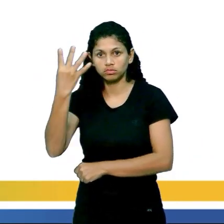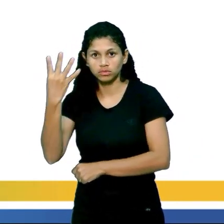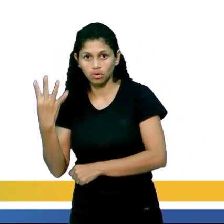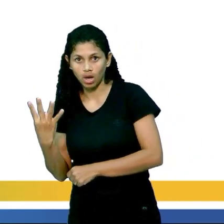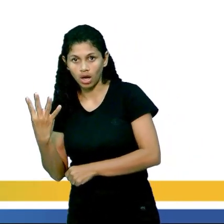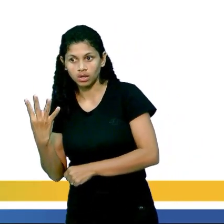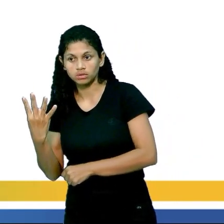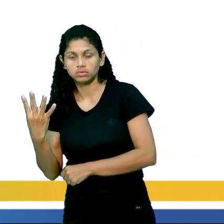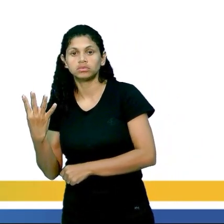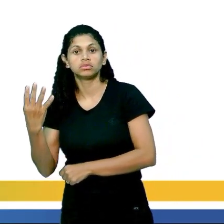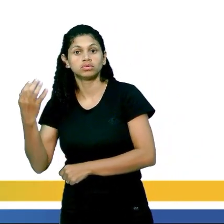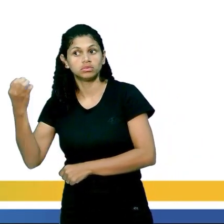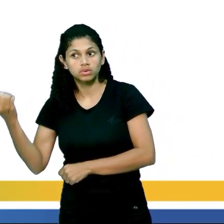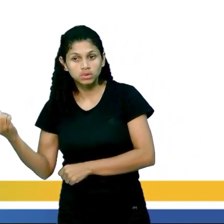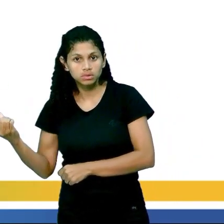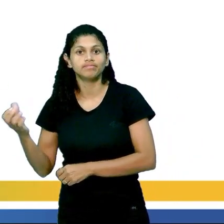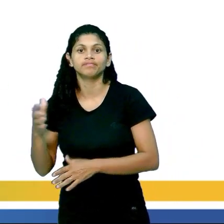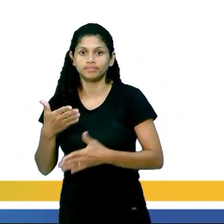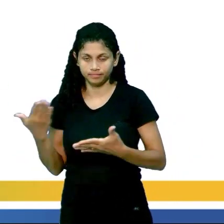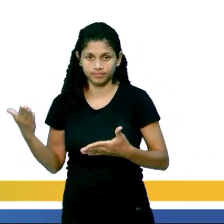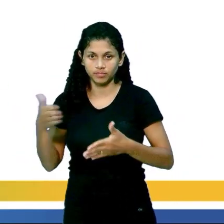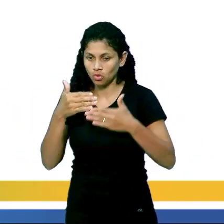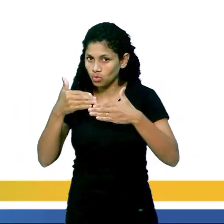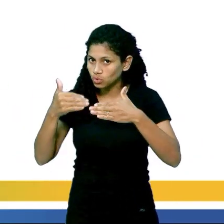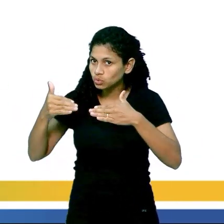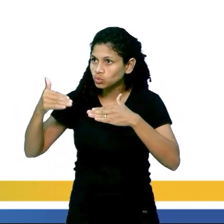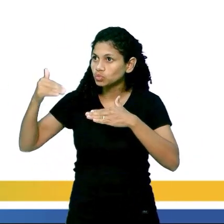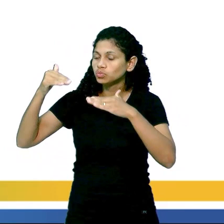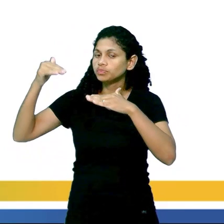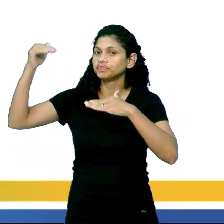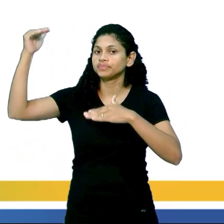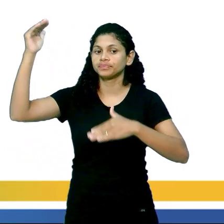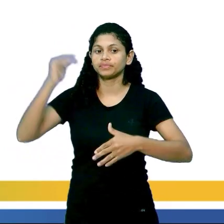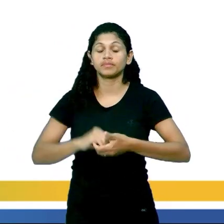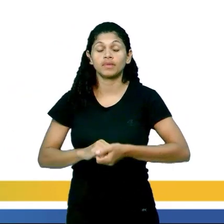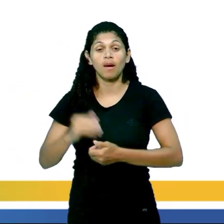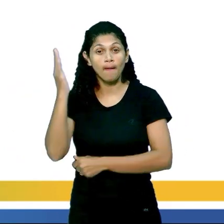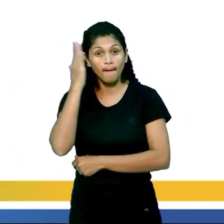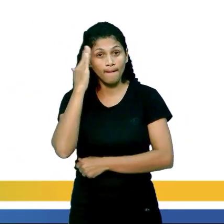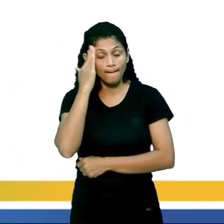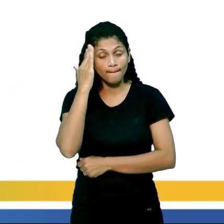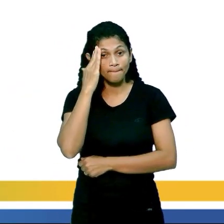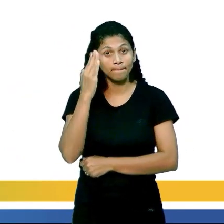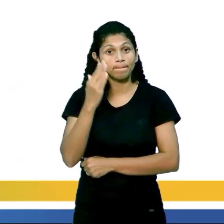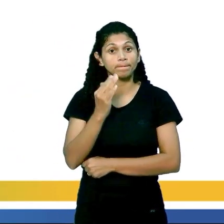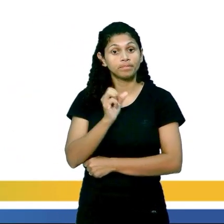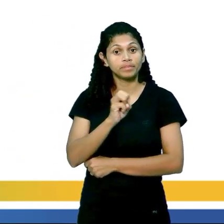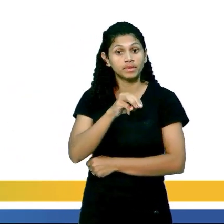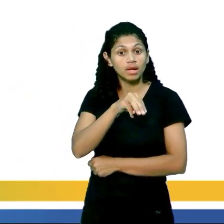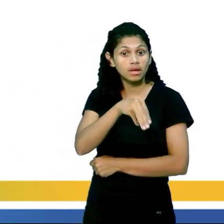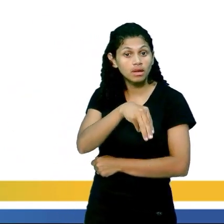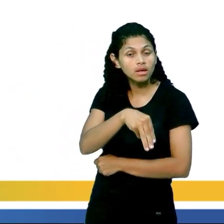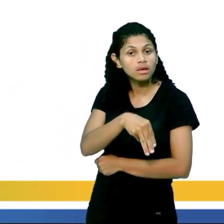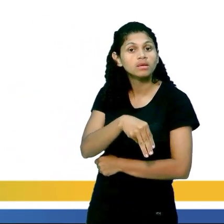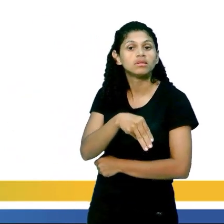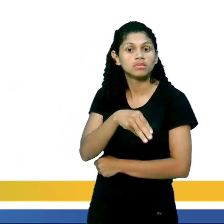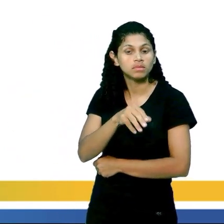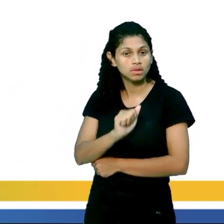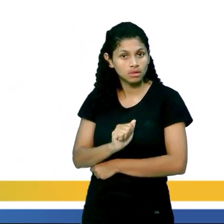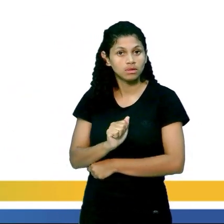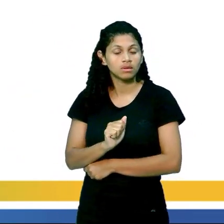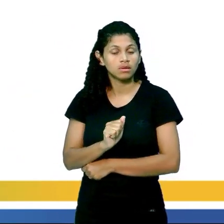a metade da média aritmética. E para eu saber a média aritmética, eu tenho que somar todos os